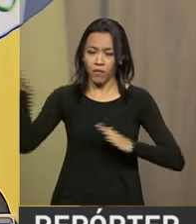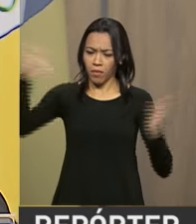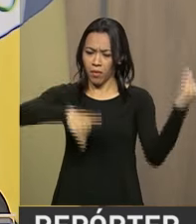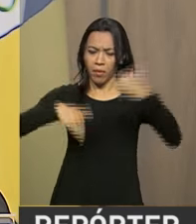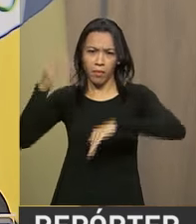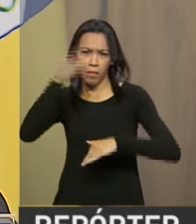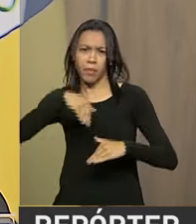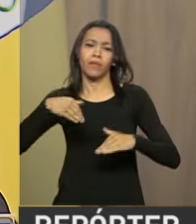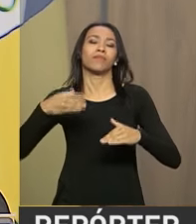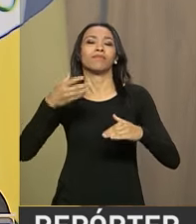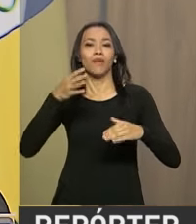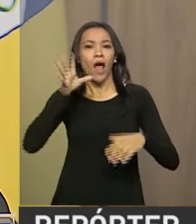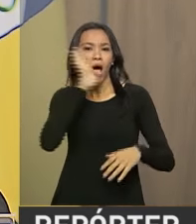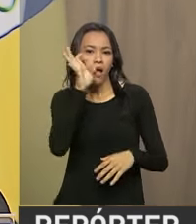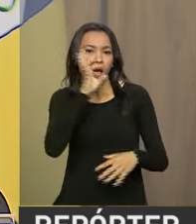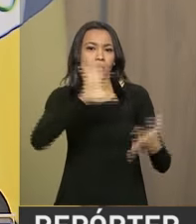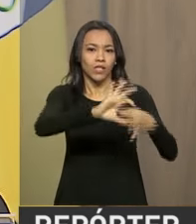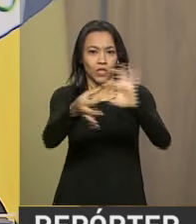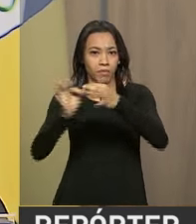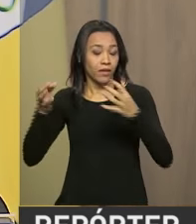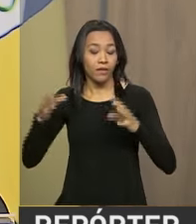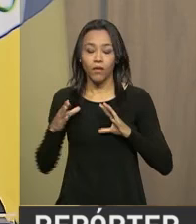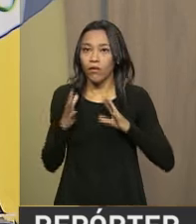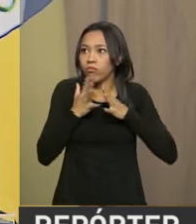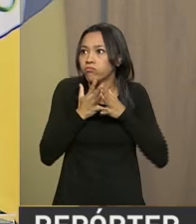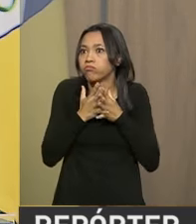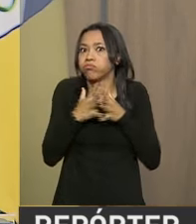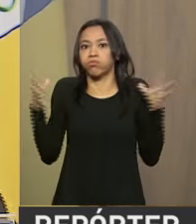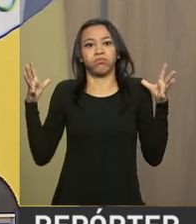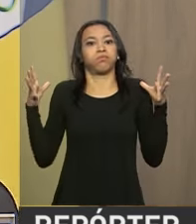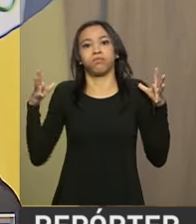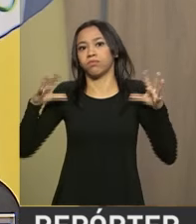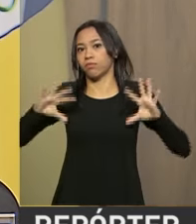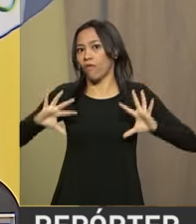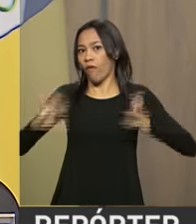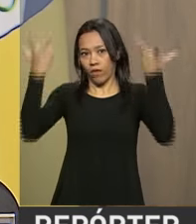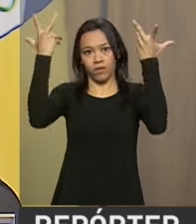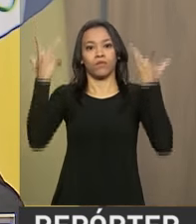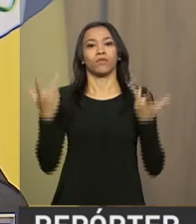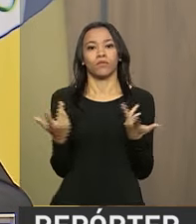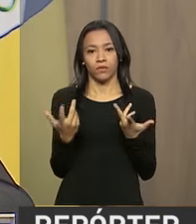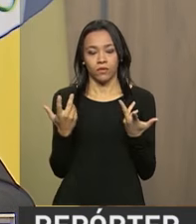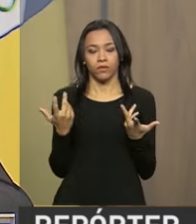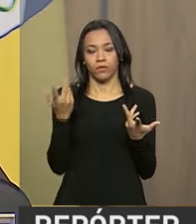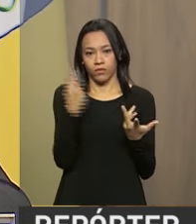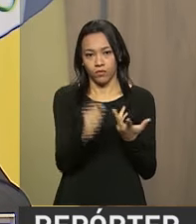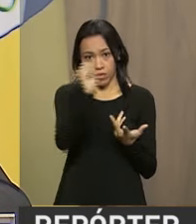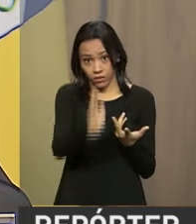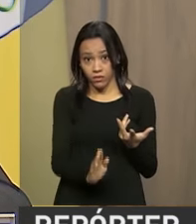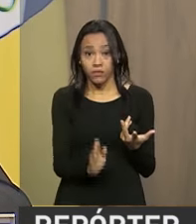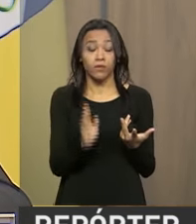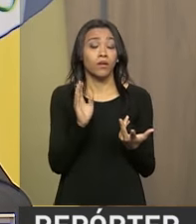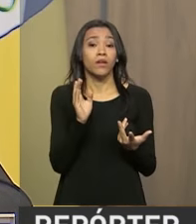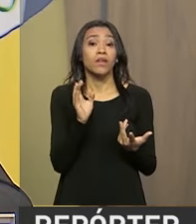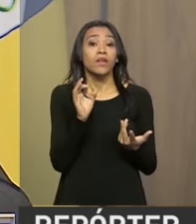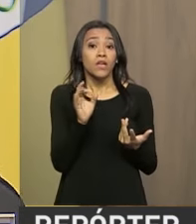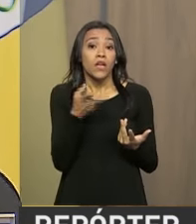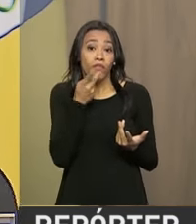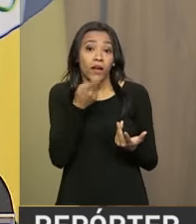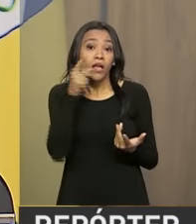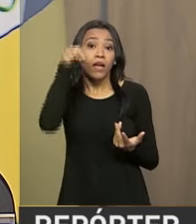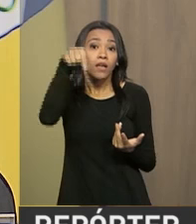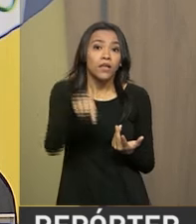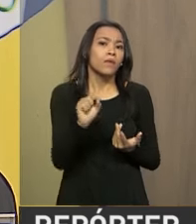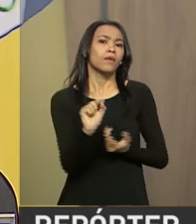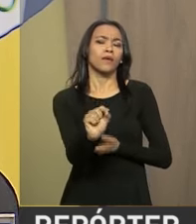as Olimpíadas. Então, é um mega evento, uma oportunidade única que esse país vai ter, não apenas, me permita aqui